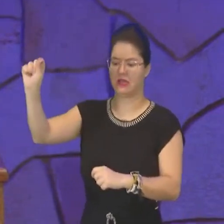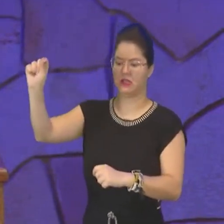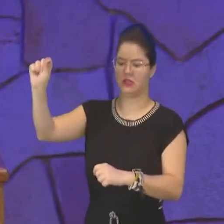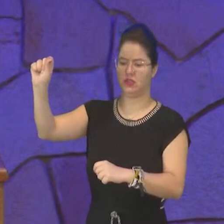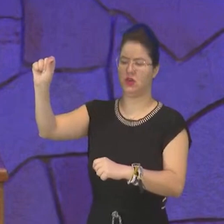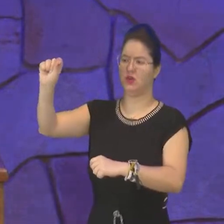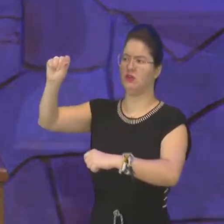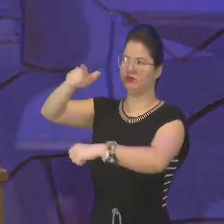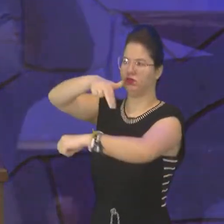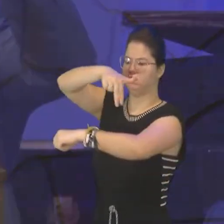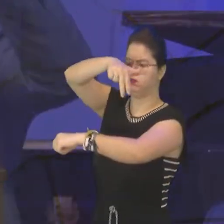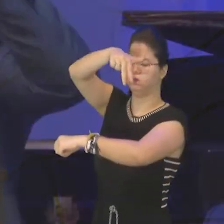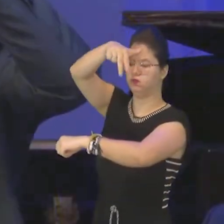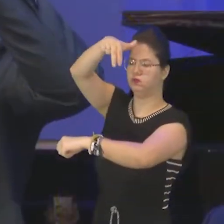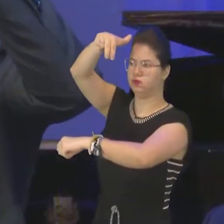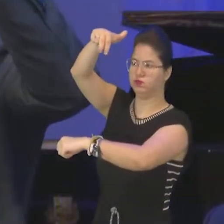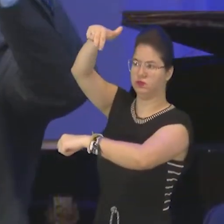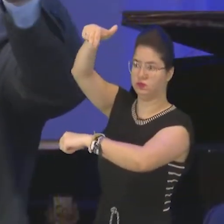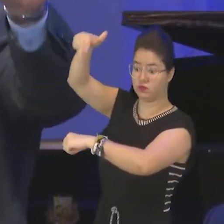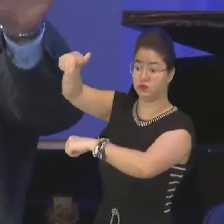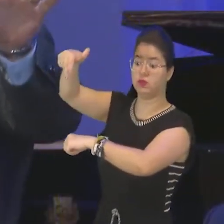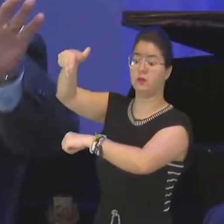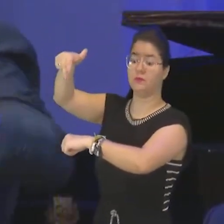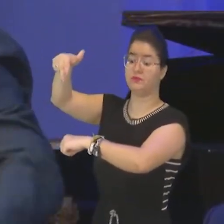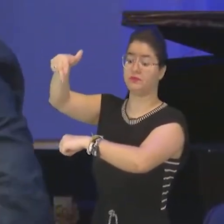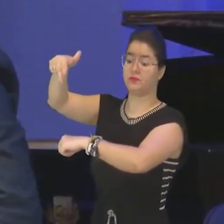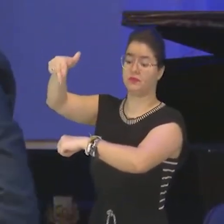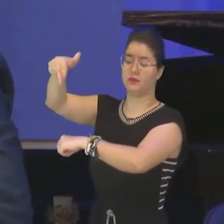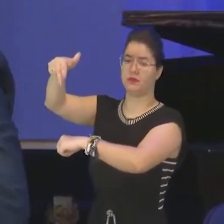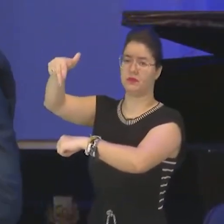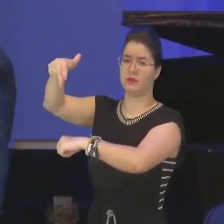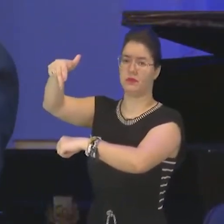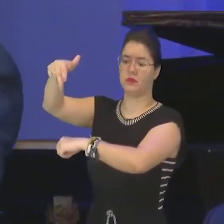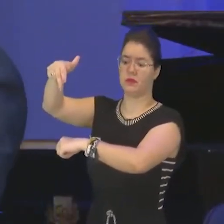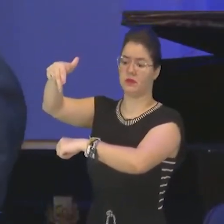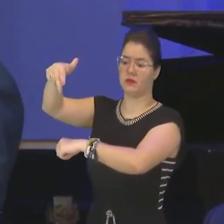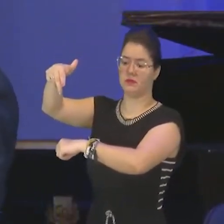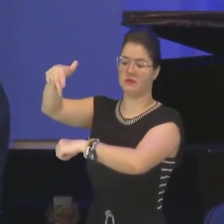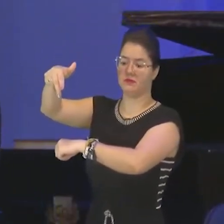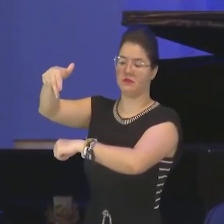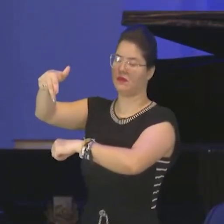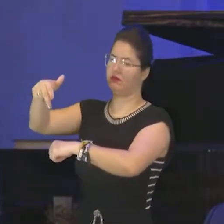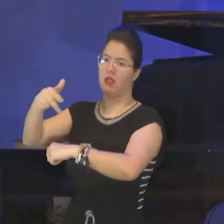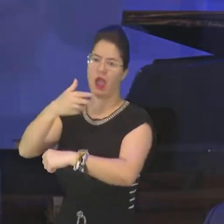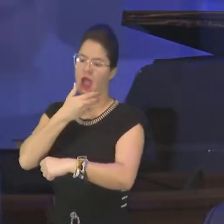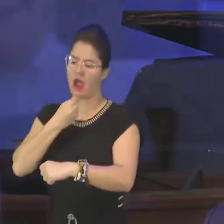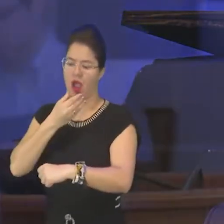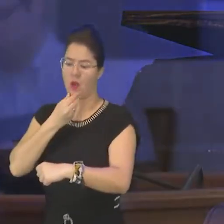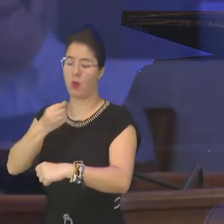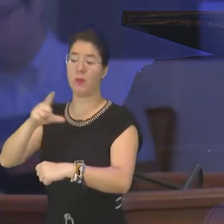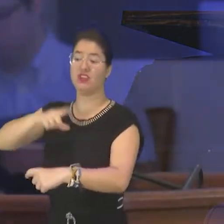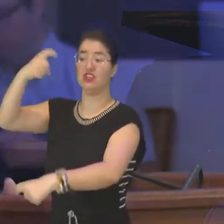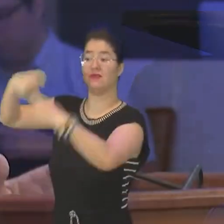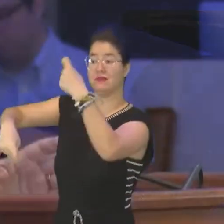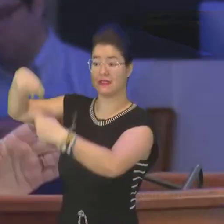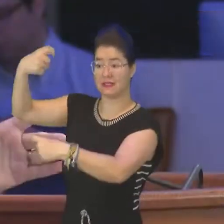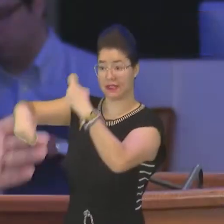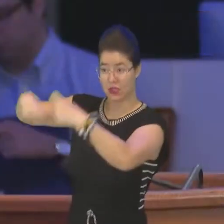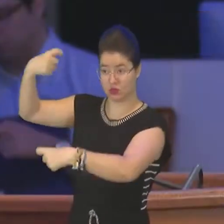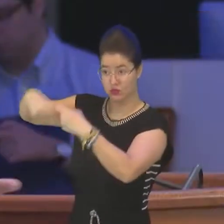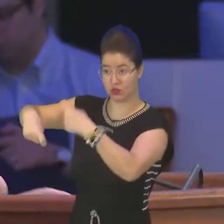patamar superior, e ali ele então exercia as suas funções como rei, mantendo relações sexuais com